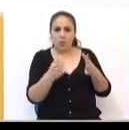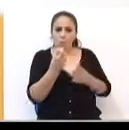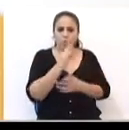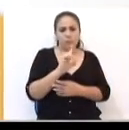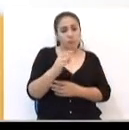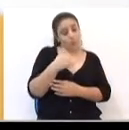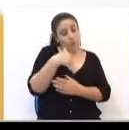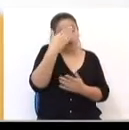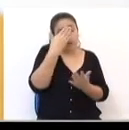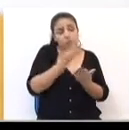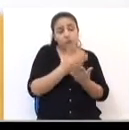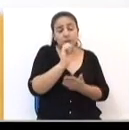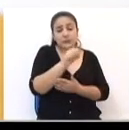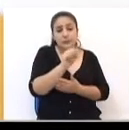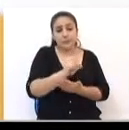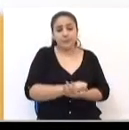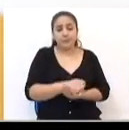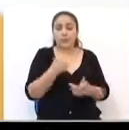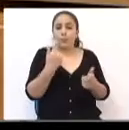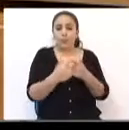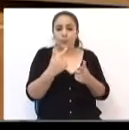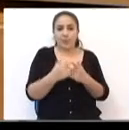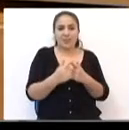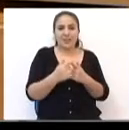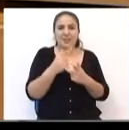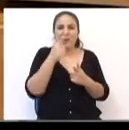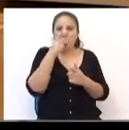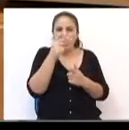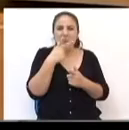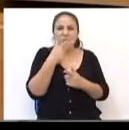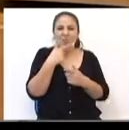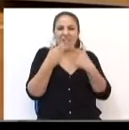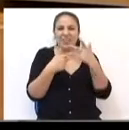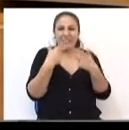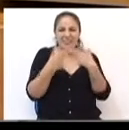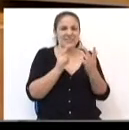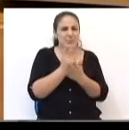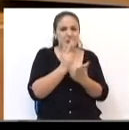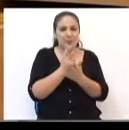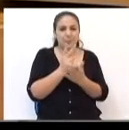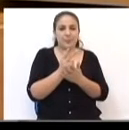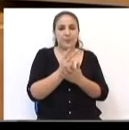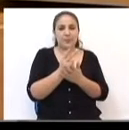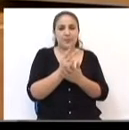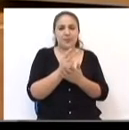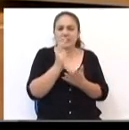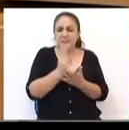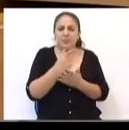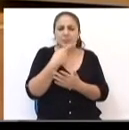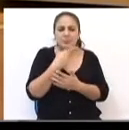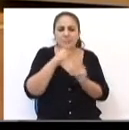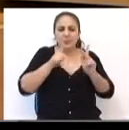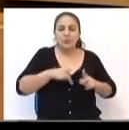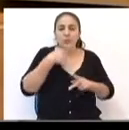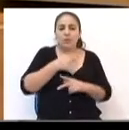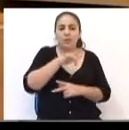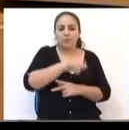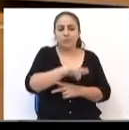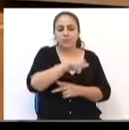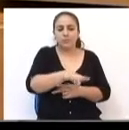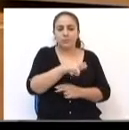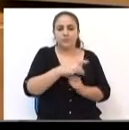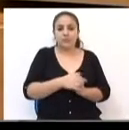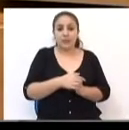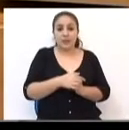ou não. Eu creio que sim. Eu acho aquele velho ditado, que é comumente repetido e que gostaria até de